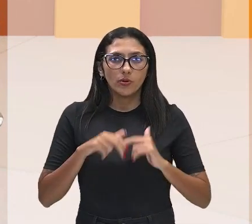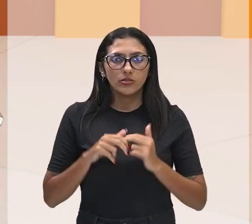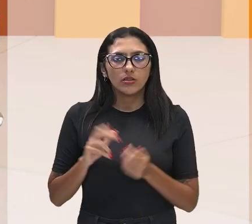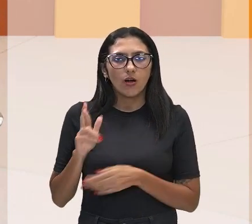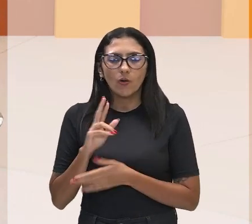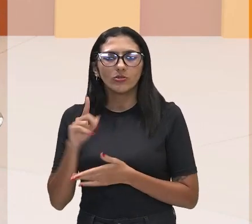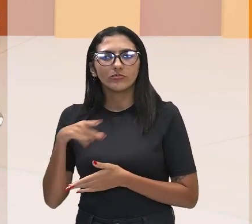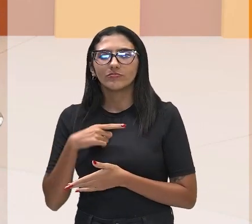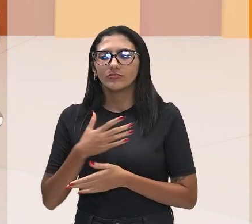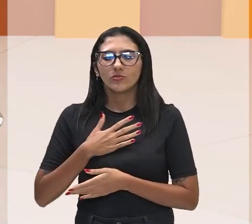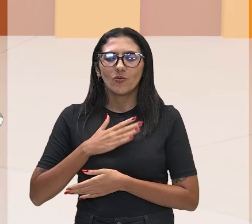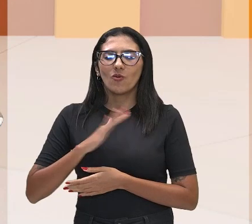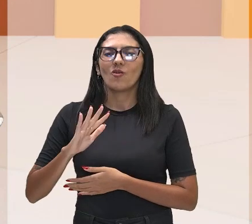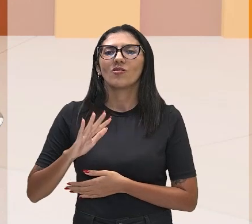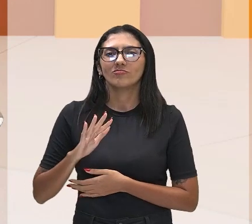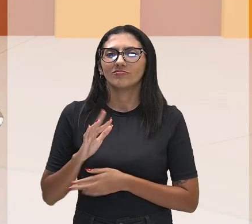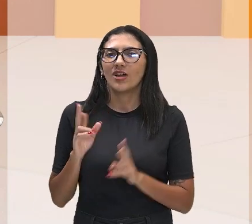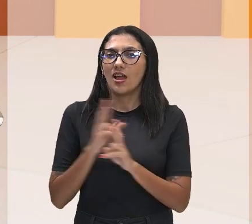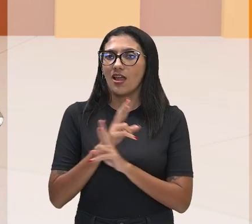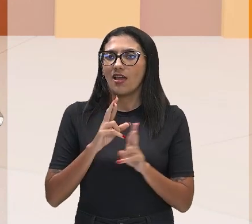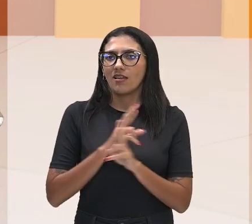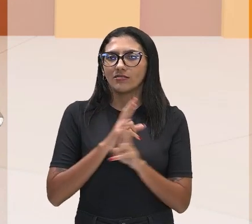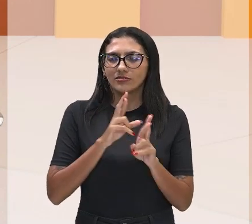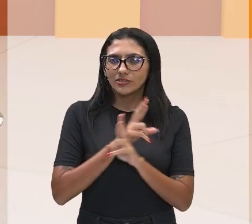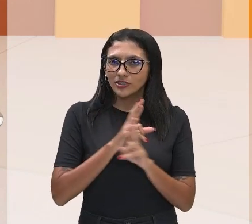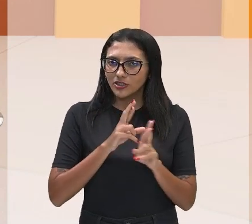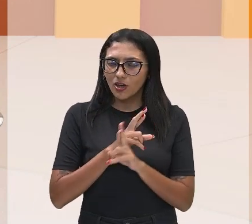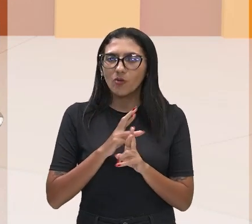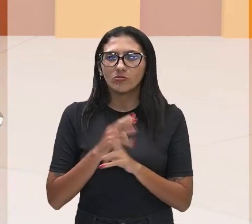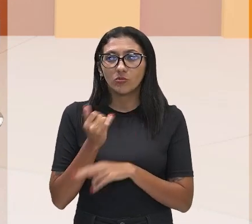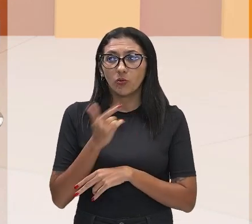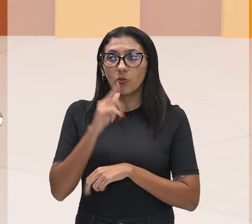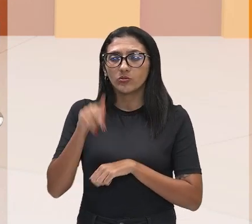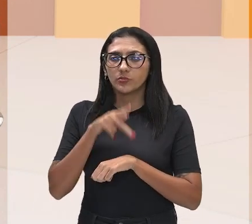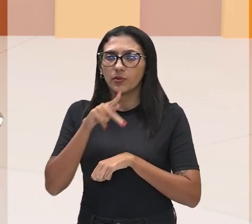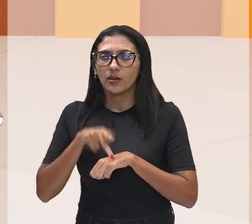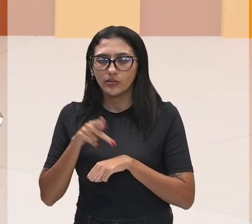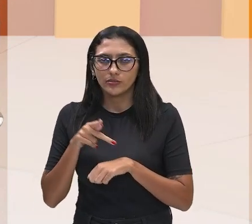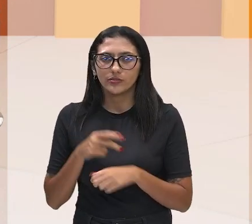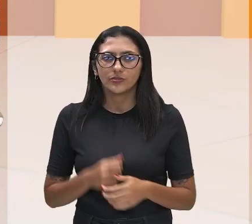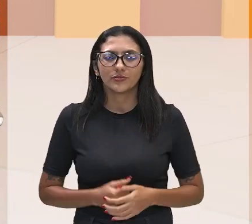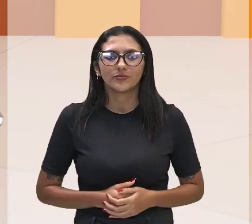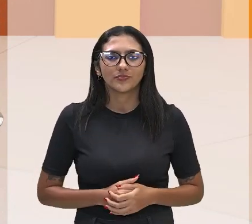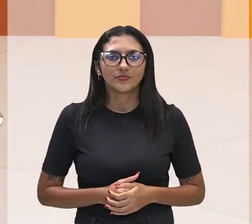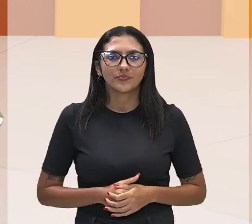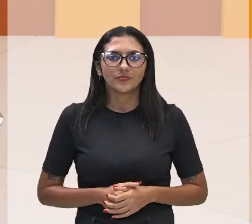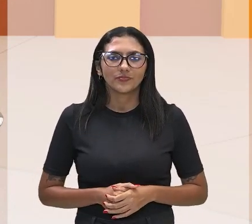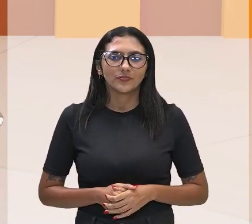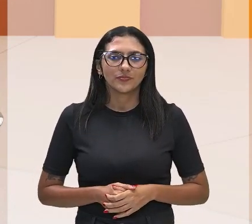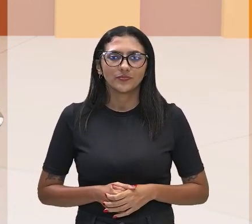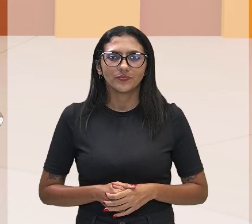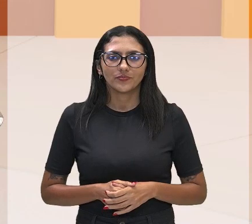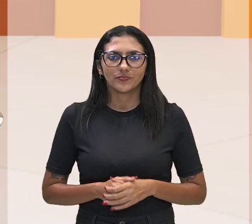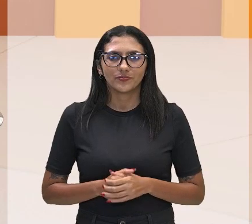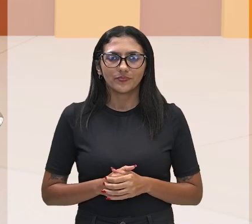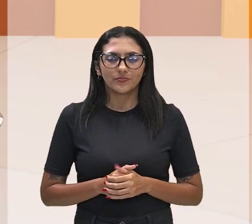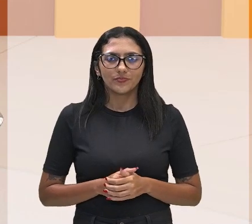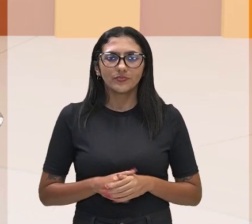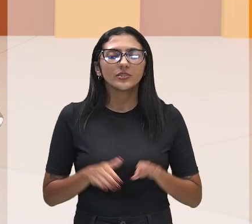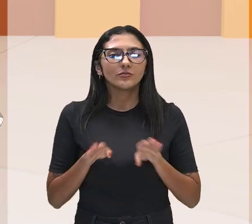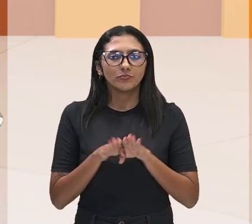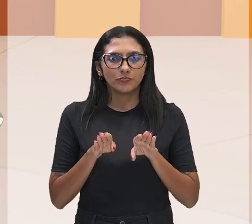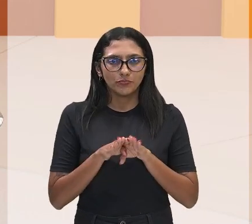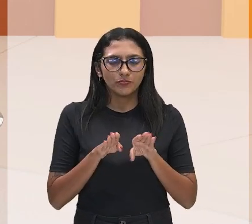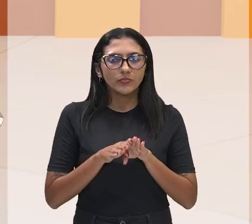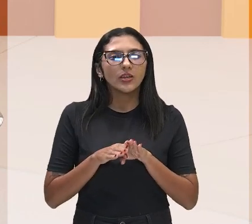não gostando dessa relação da Ucrânia com os países europeus, com os Estados Unidos, tá certo? Além desse conflito da Rússia